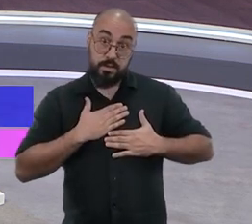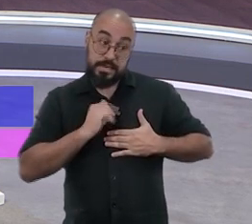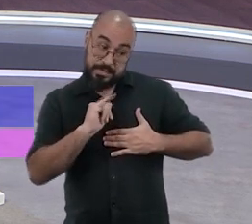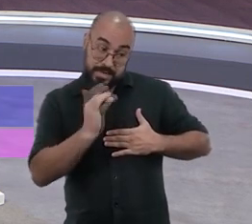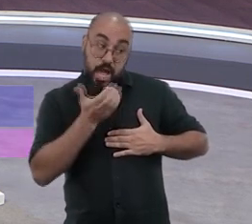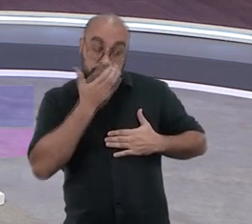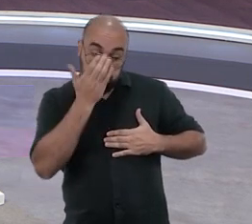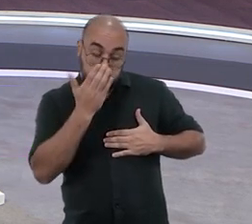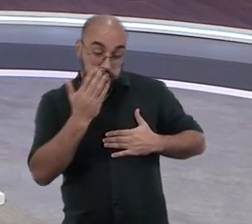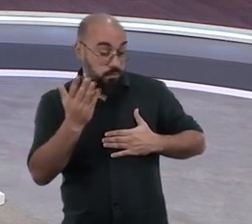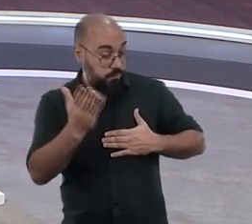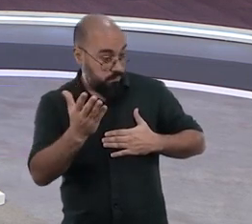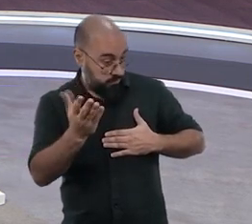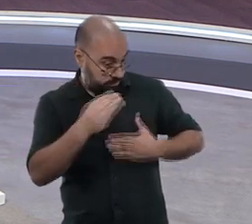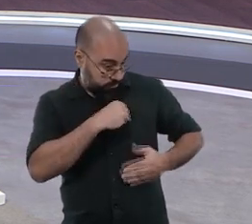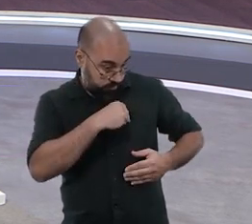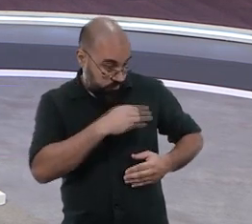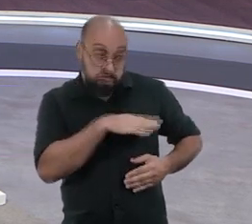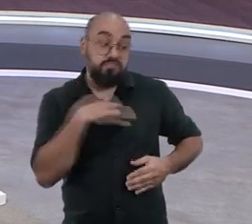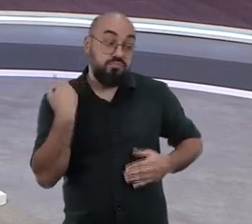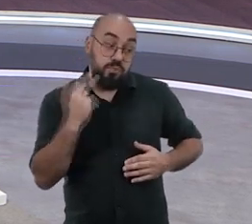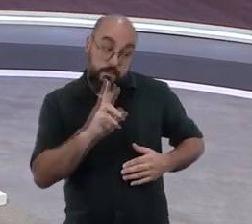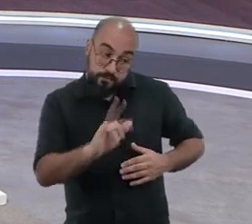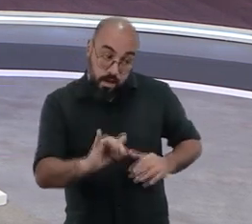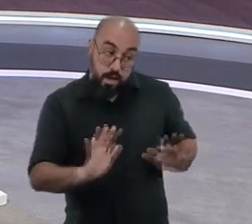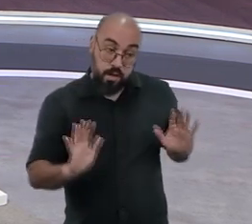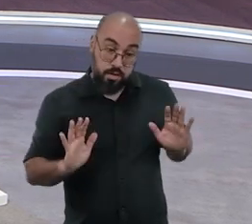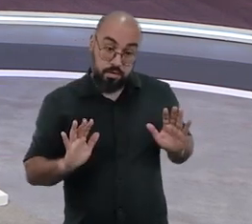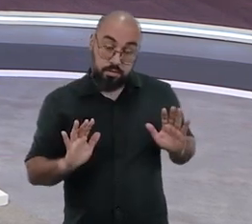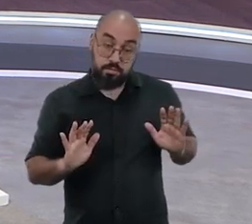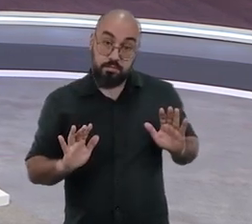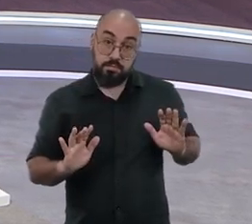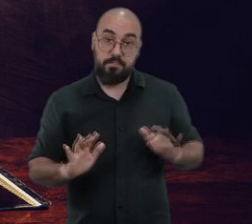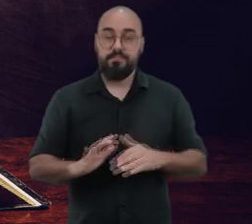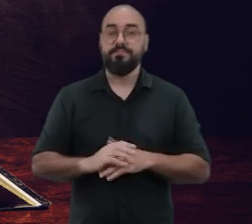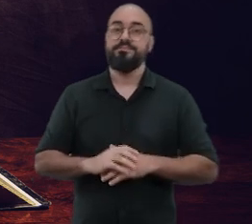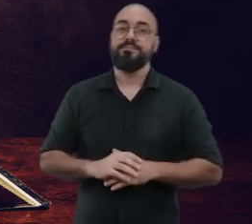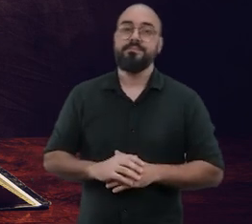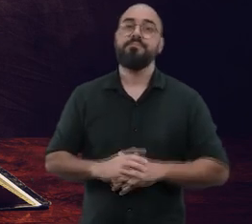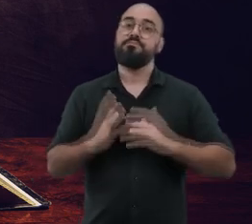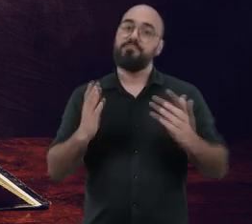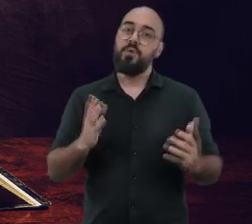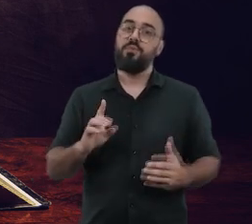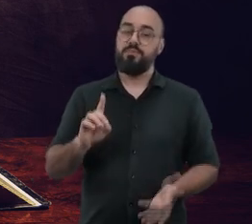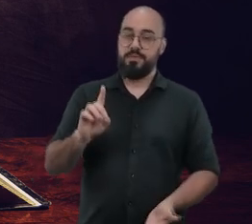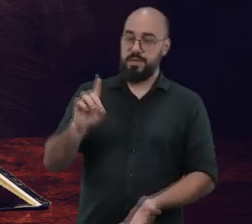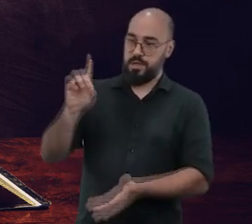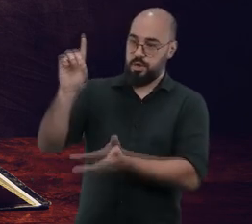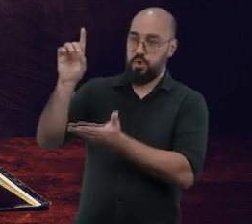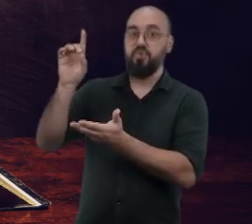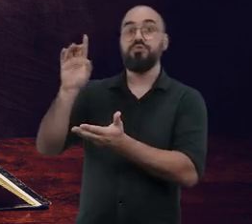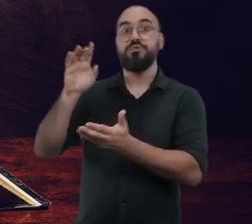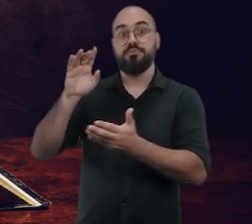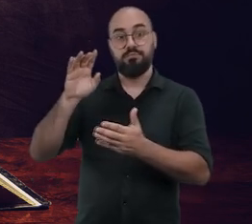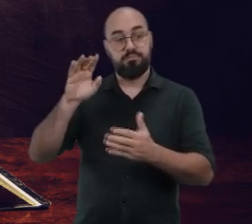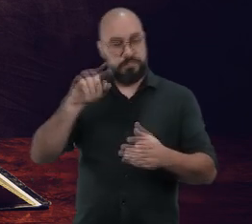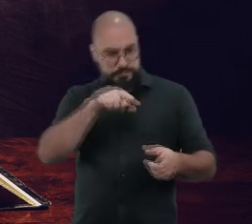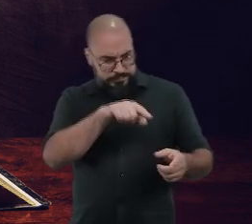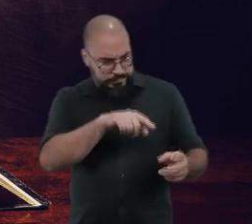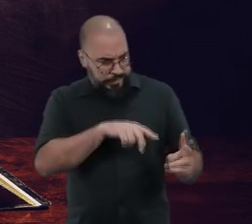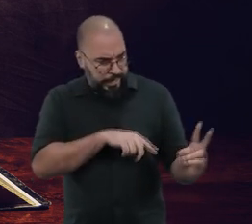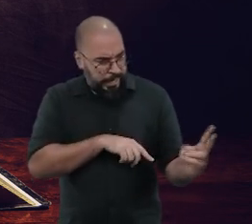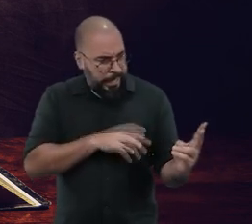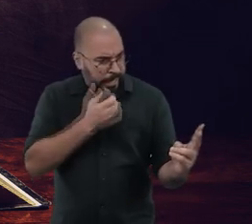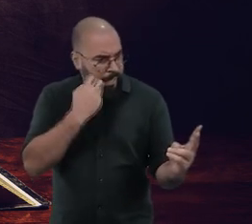Continua o capítulo 3 de Gênesis, agora no verso 21, dizendo o seguinte: o Senhor Deus fez roupas de peles, com